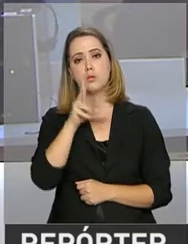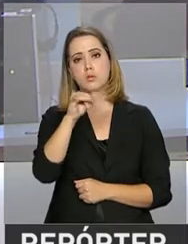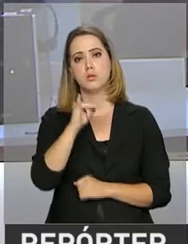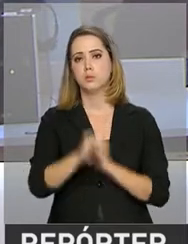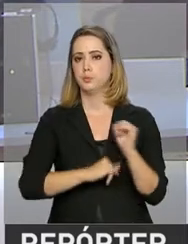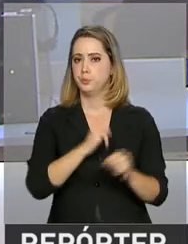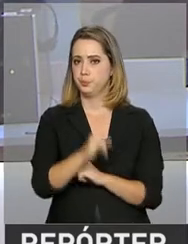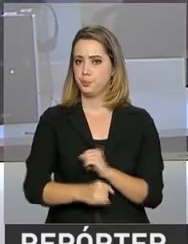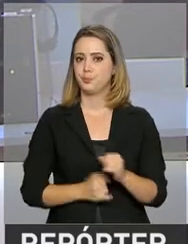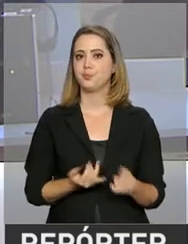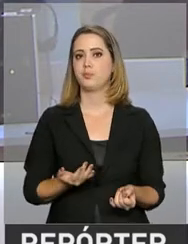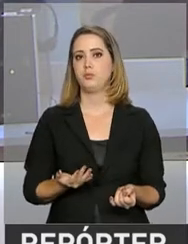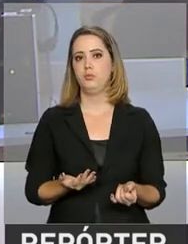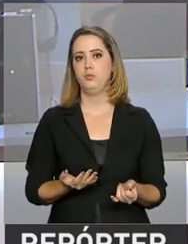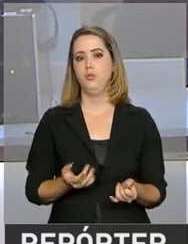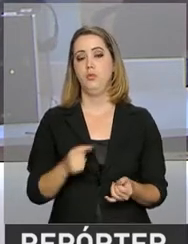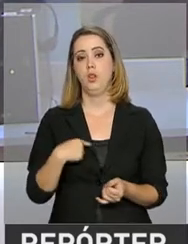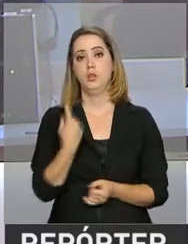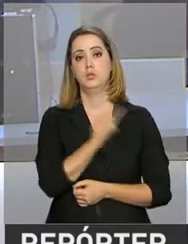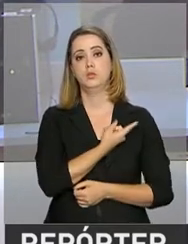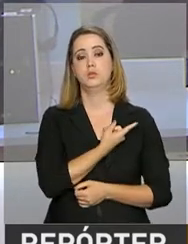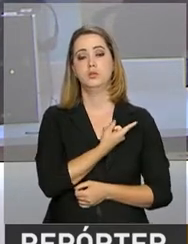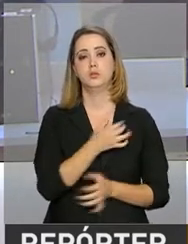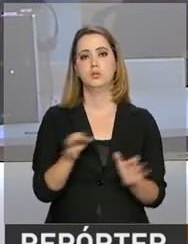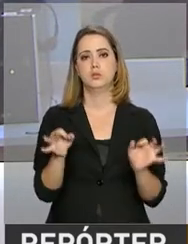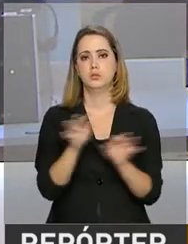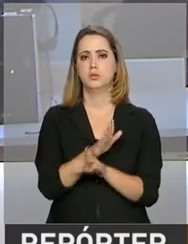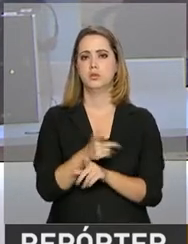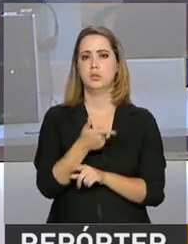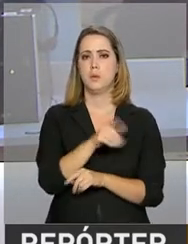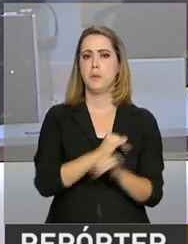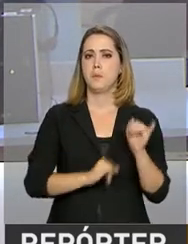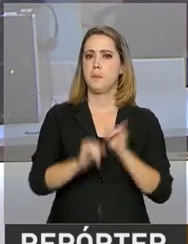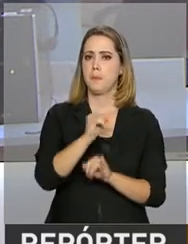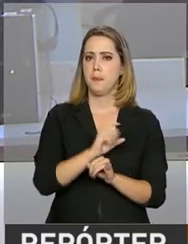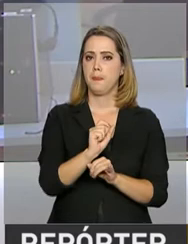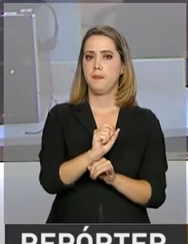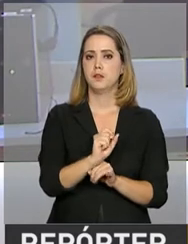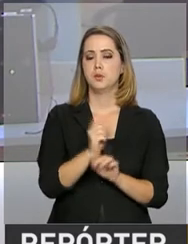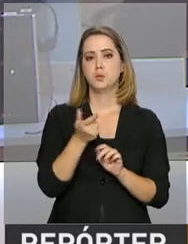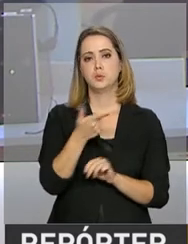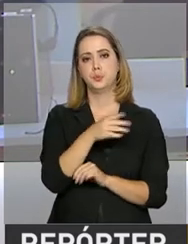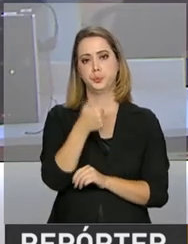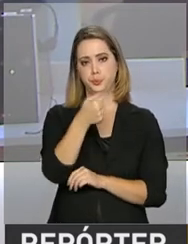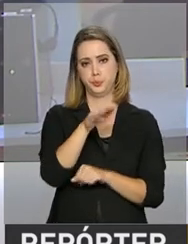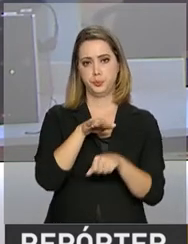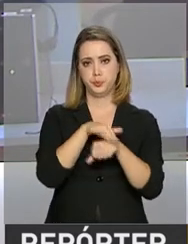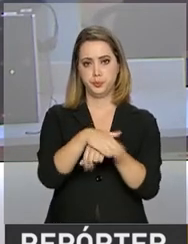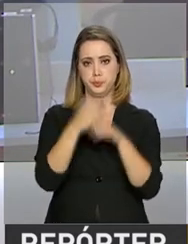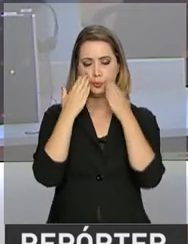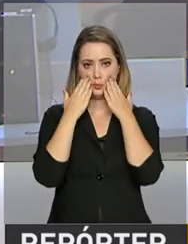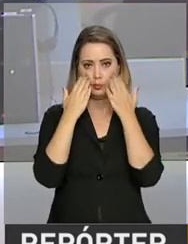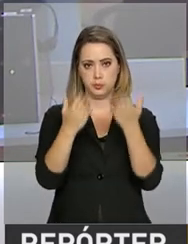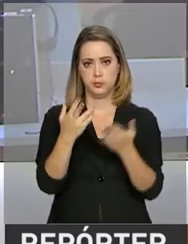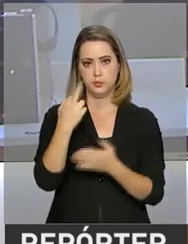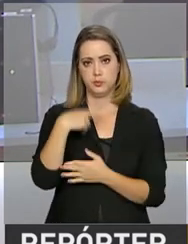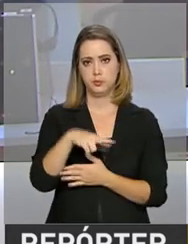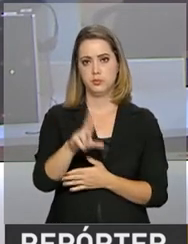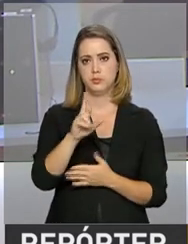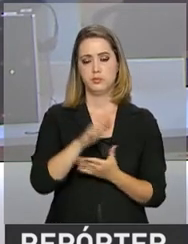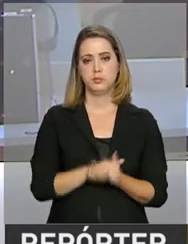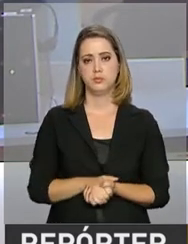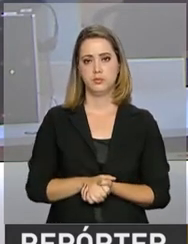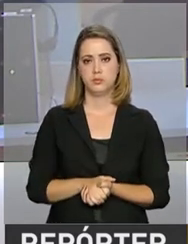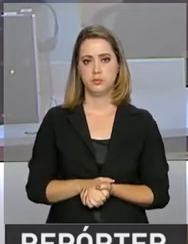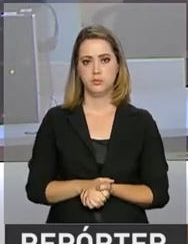nós ficamos por aqui podemos voltar a qualquer momento com outras informações ou a sete da noite na próxima edição do repórter